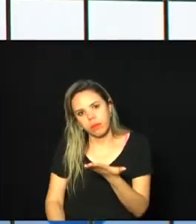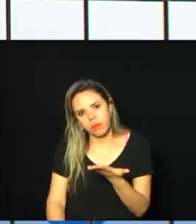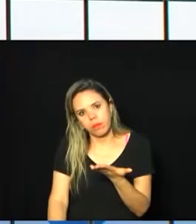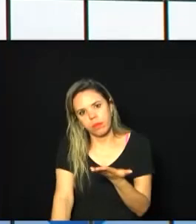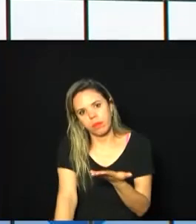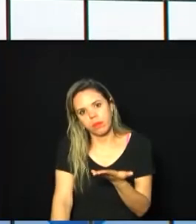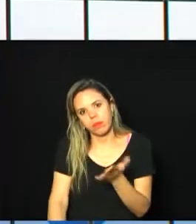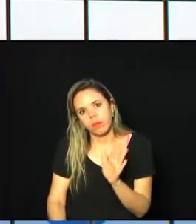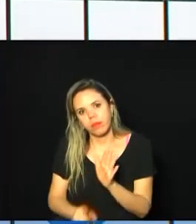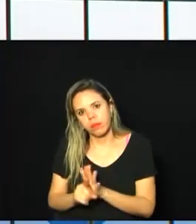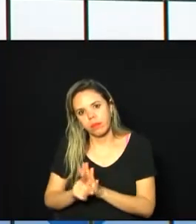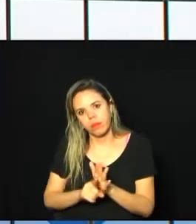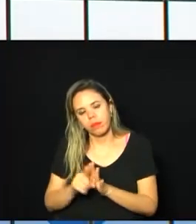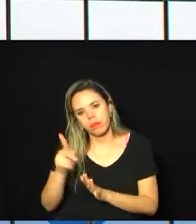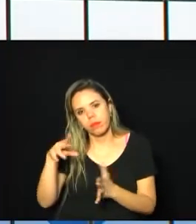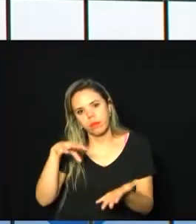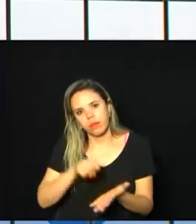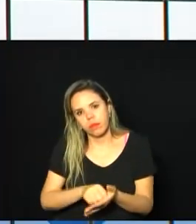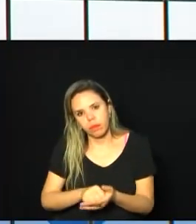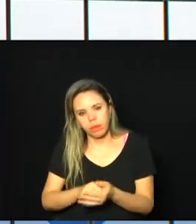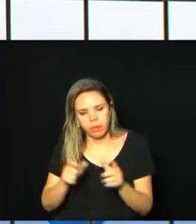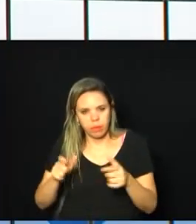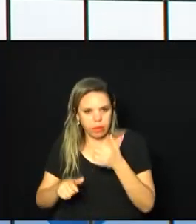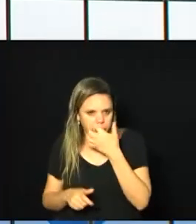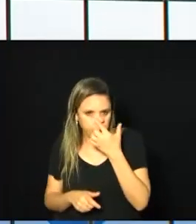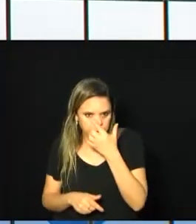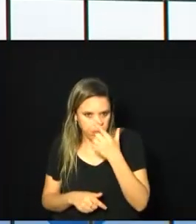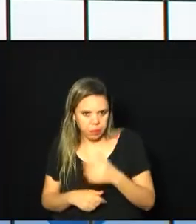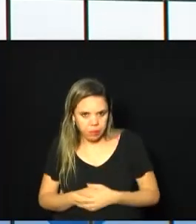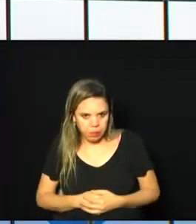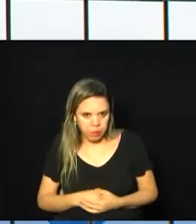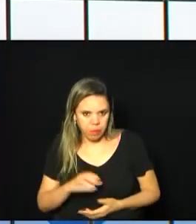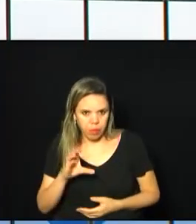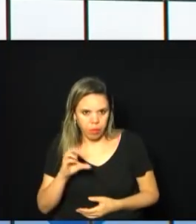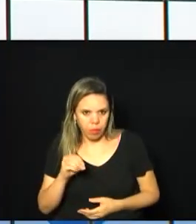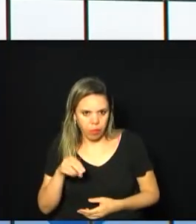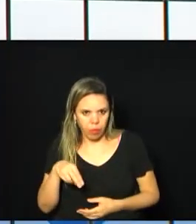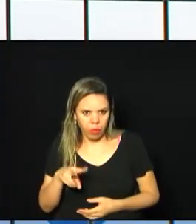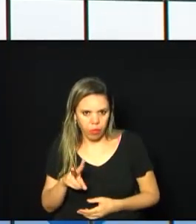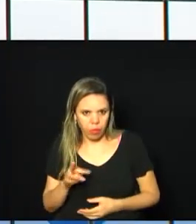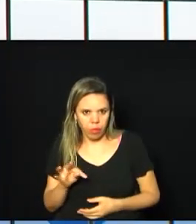possível consultar aí a sua inscrição e o local. É o